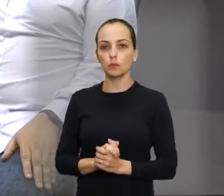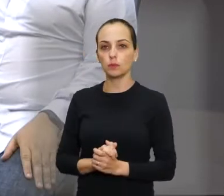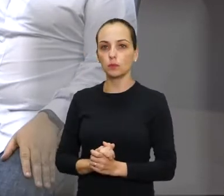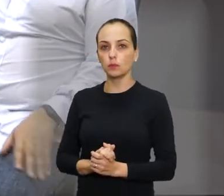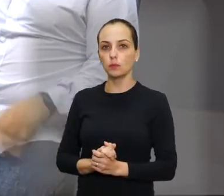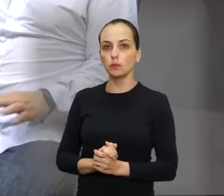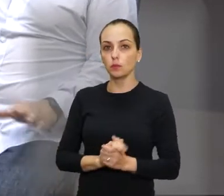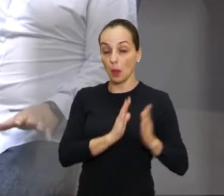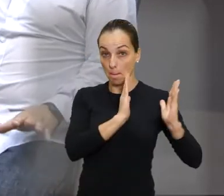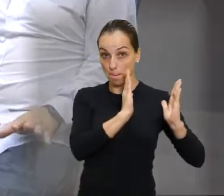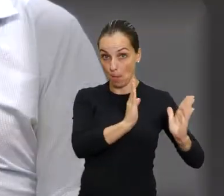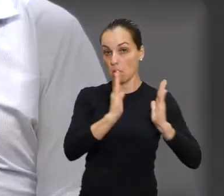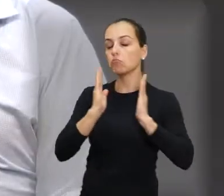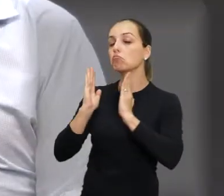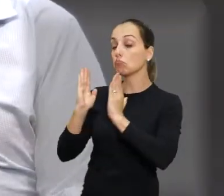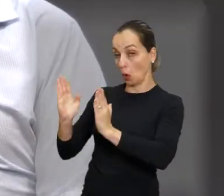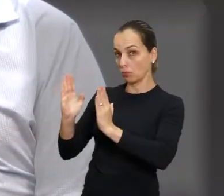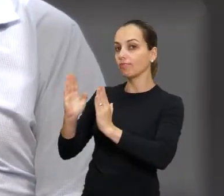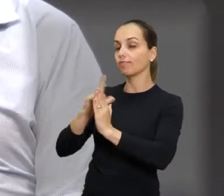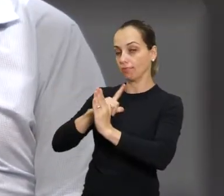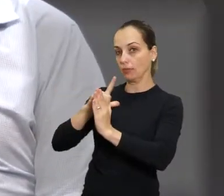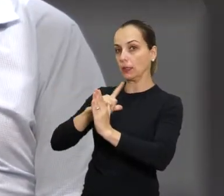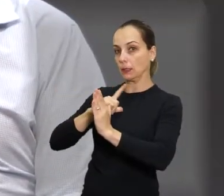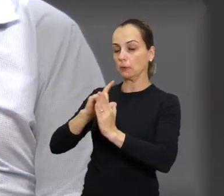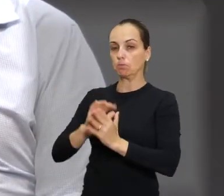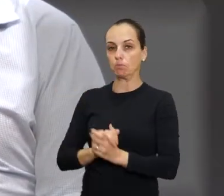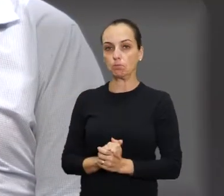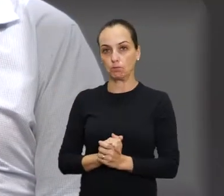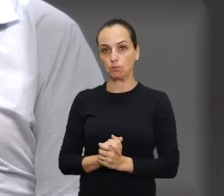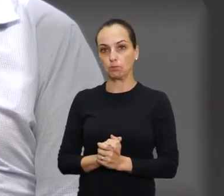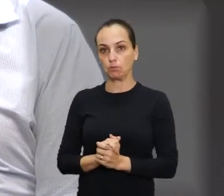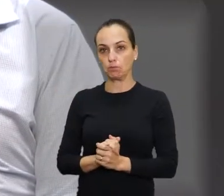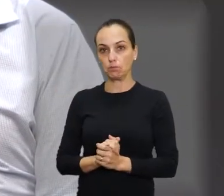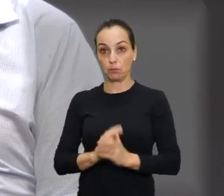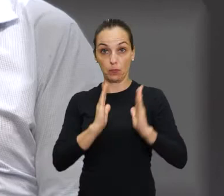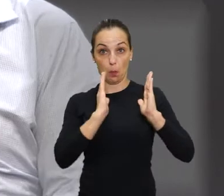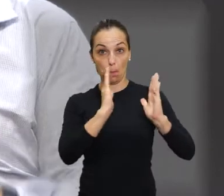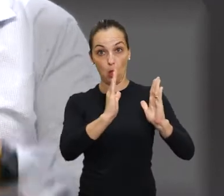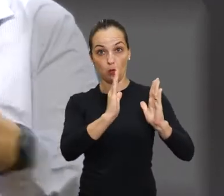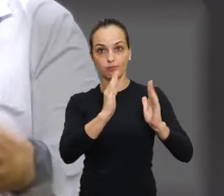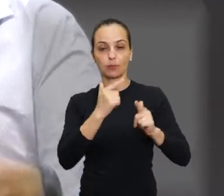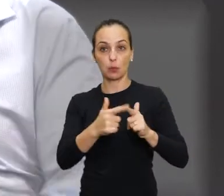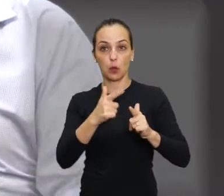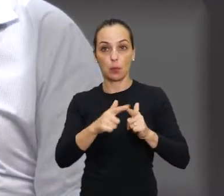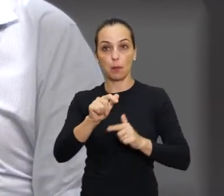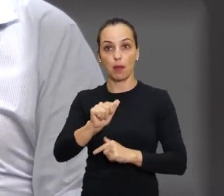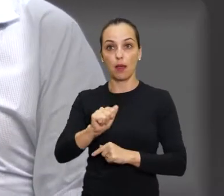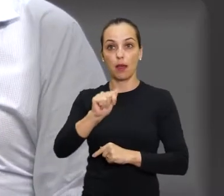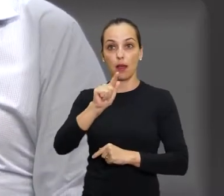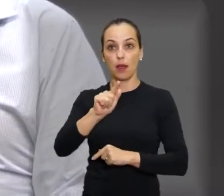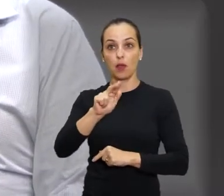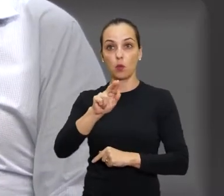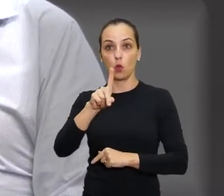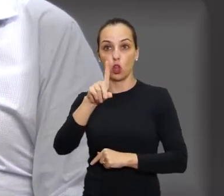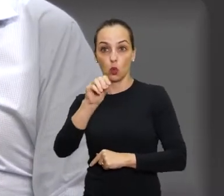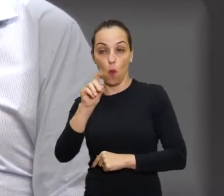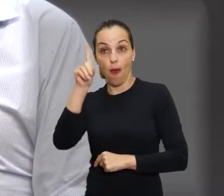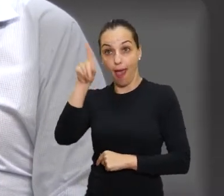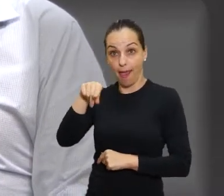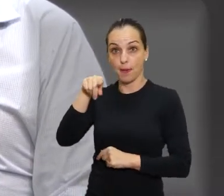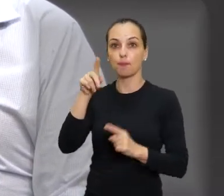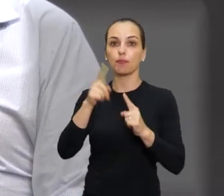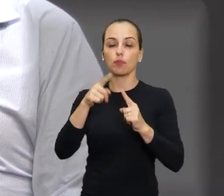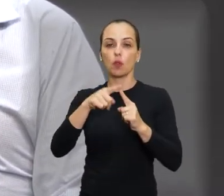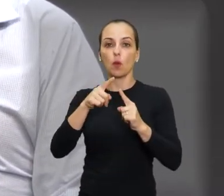vai ter duas fases, né, pela exposição. Primeiro, os efeitos agudos. No efeito agudo você vai